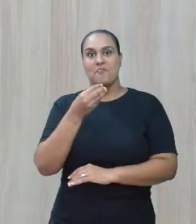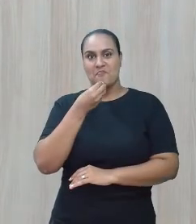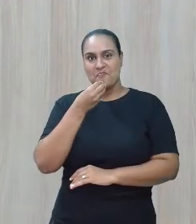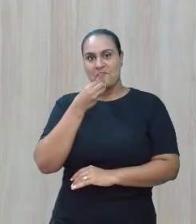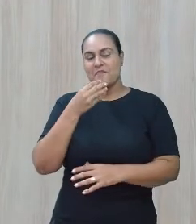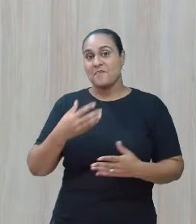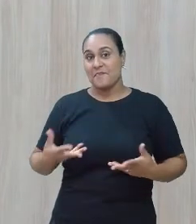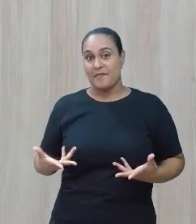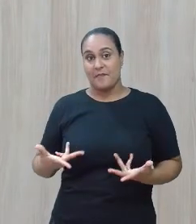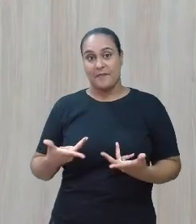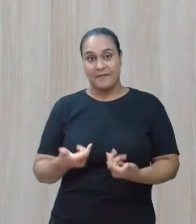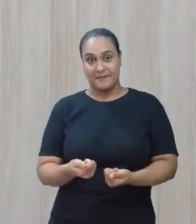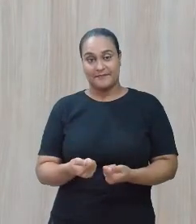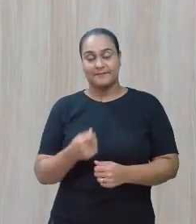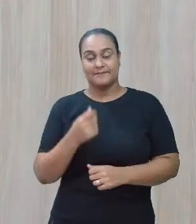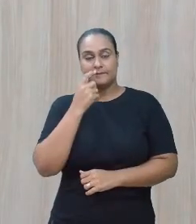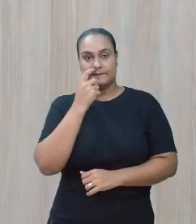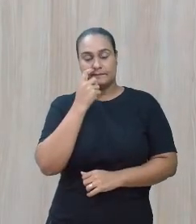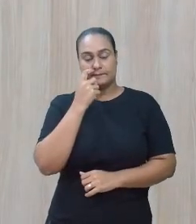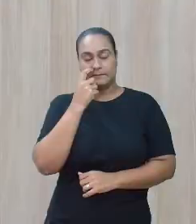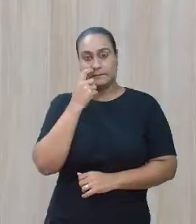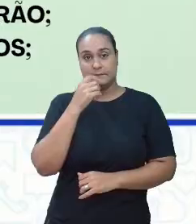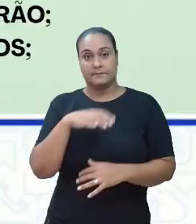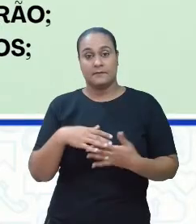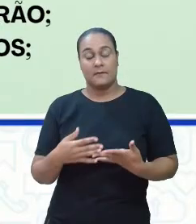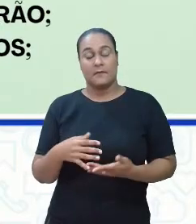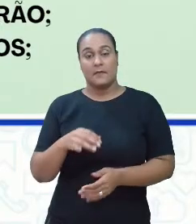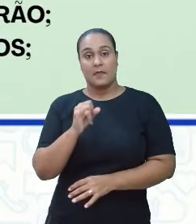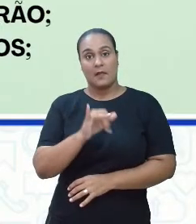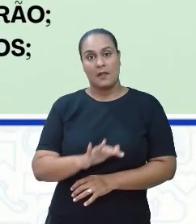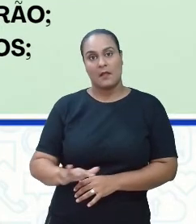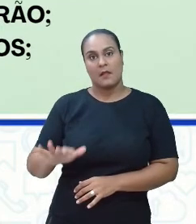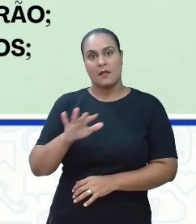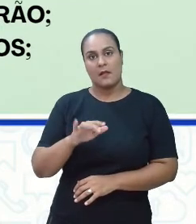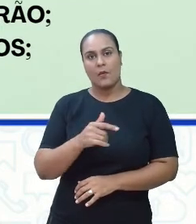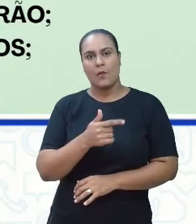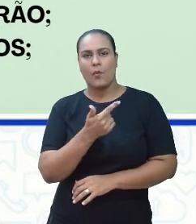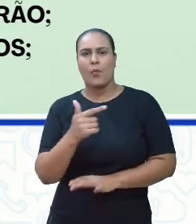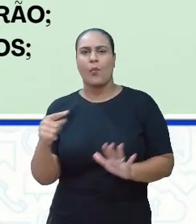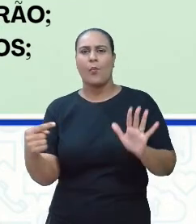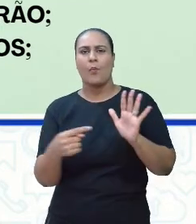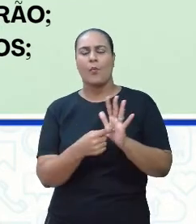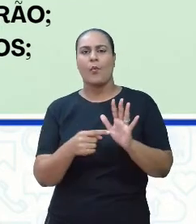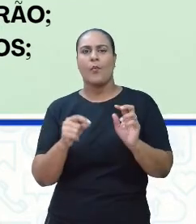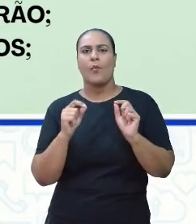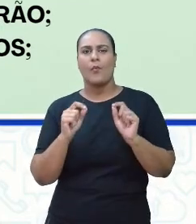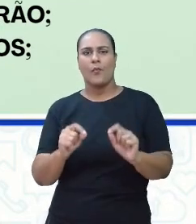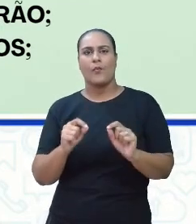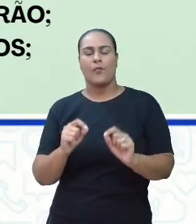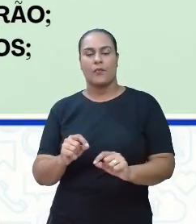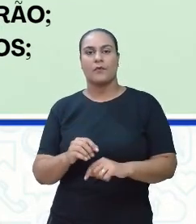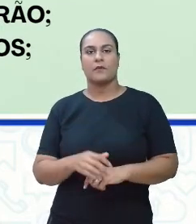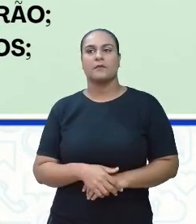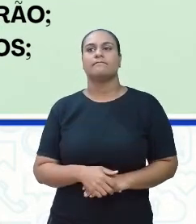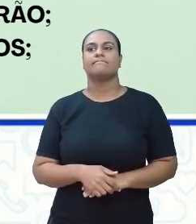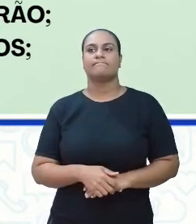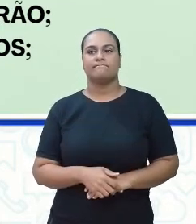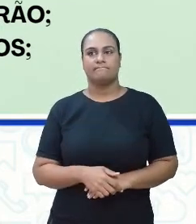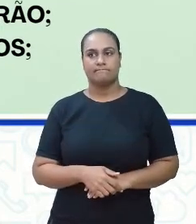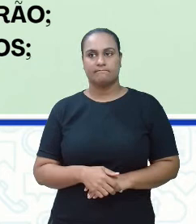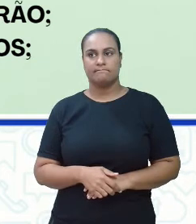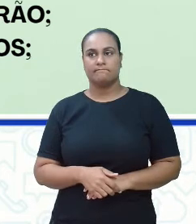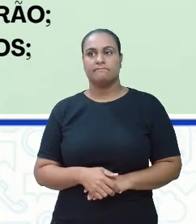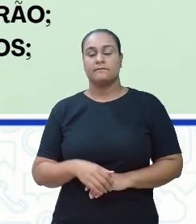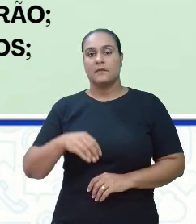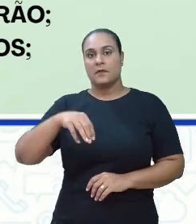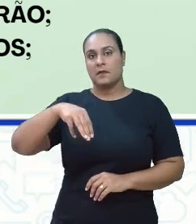oportunidade. Além das imagens, outro ponto importante é a aproximação dos